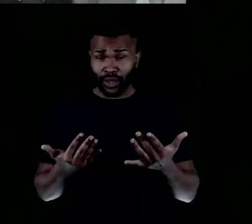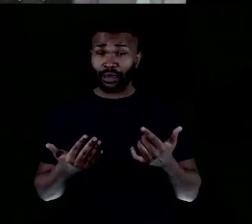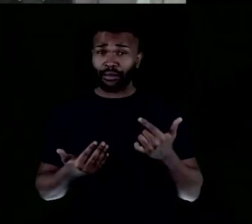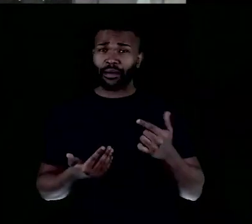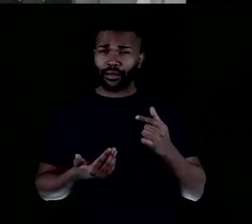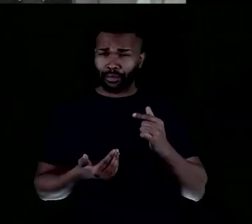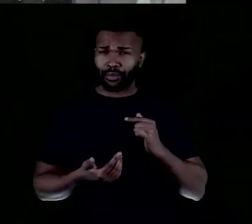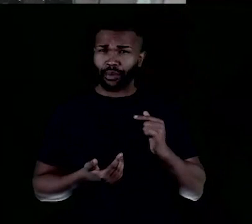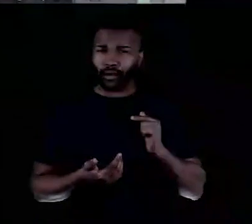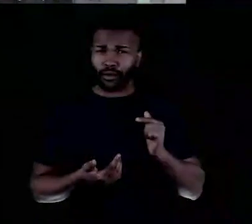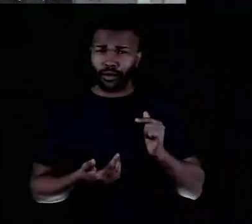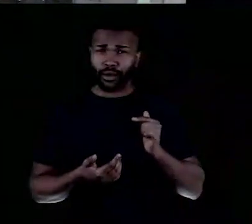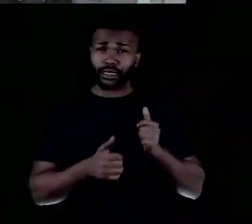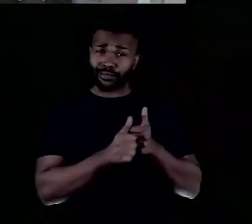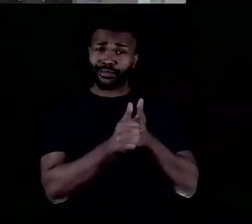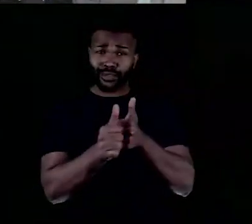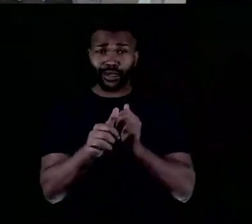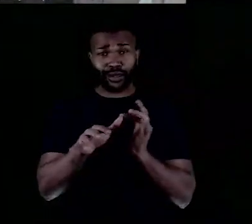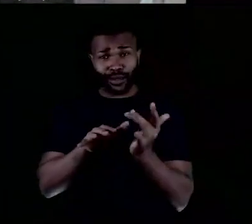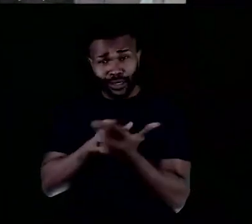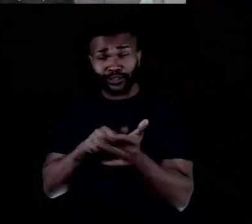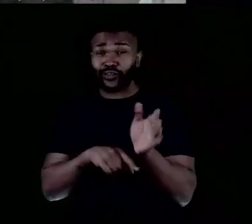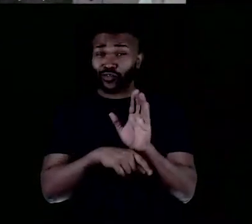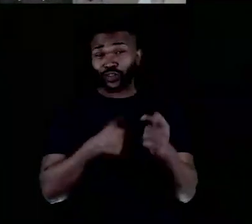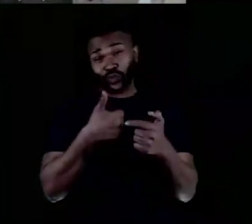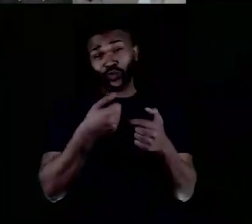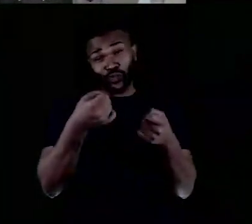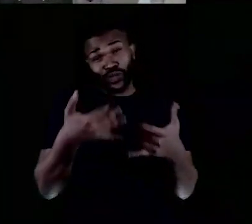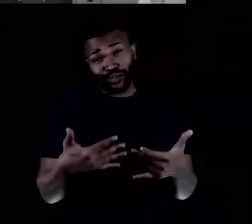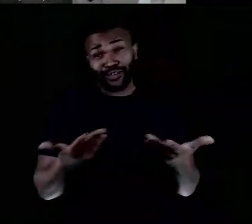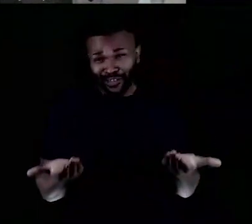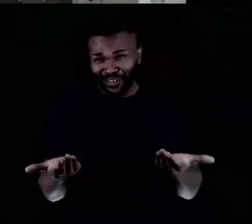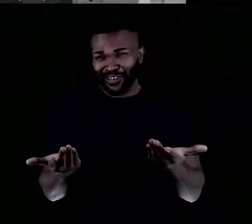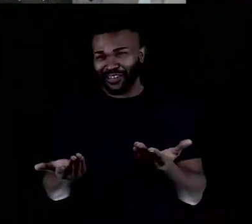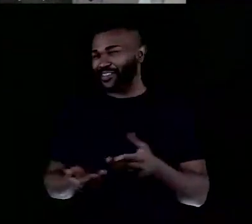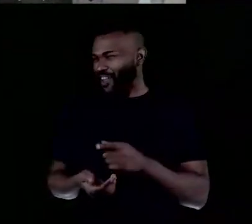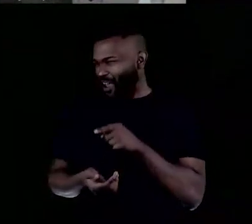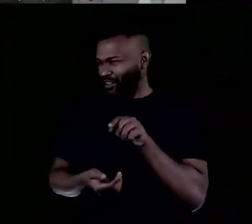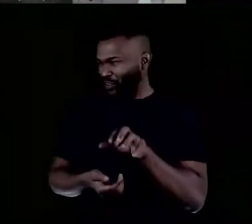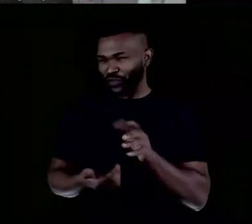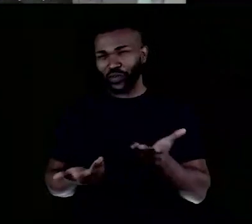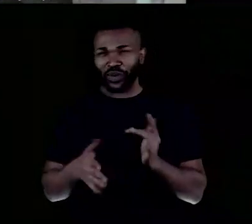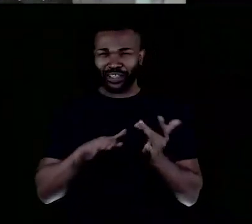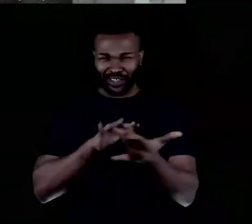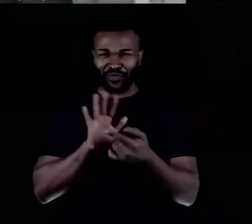Eu posso falar primeiro. Eu tenho... Sigam as redes, curtam o